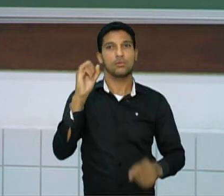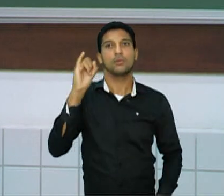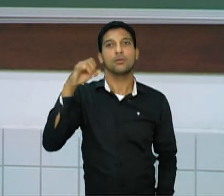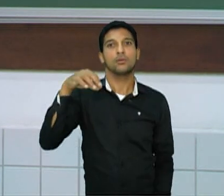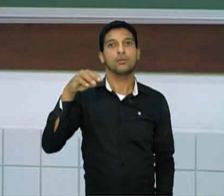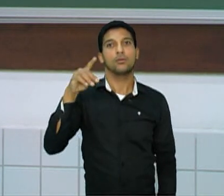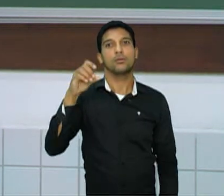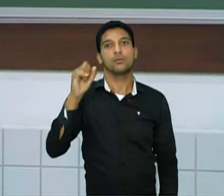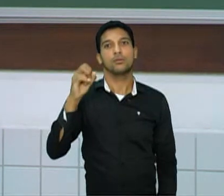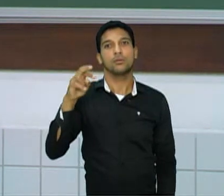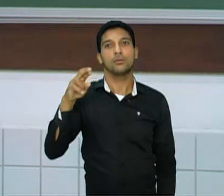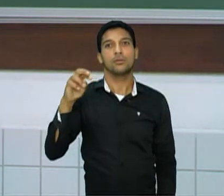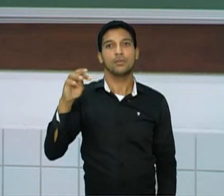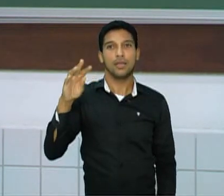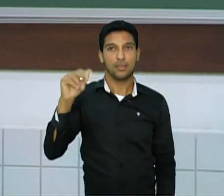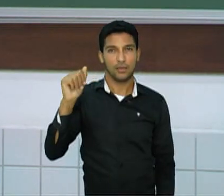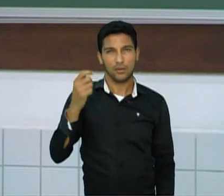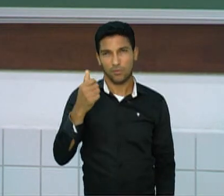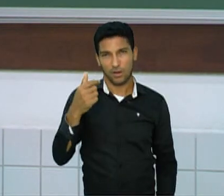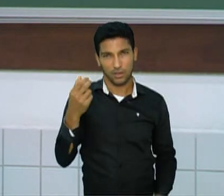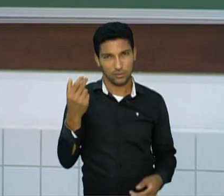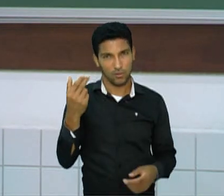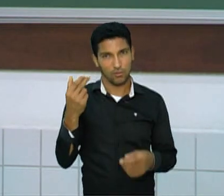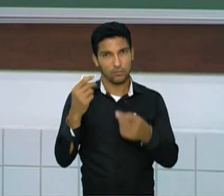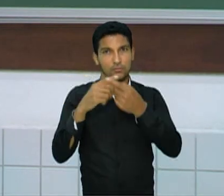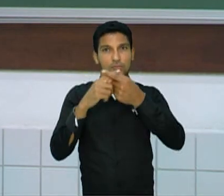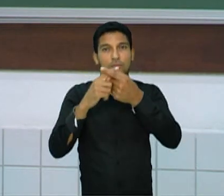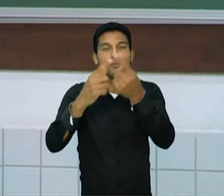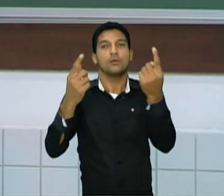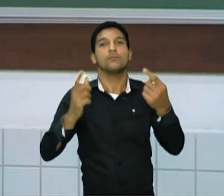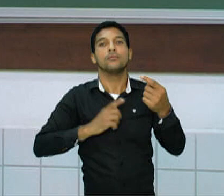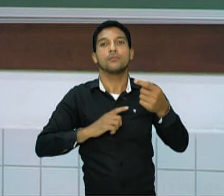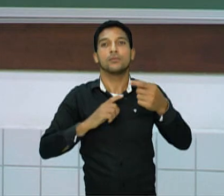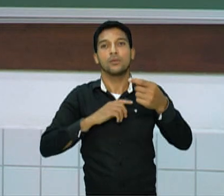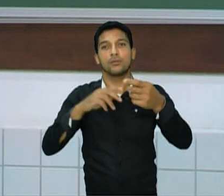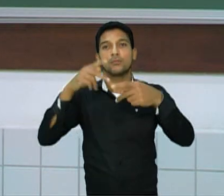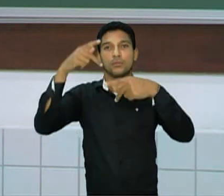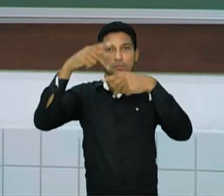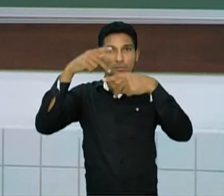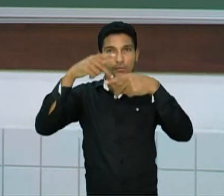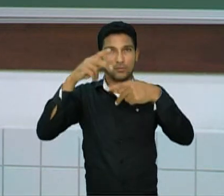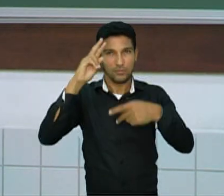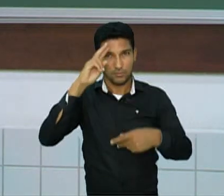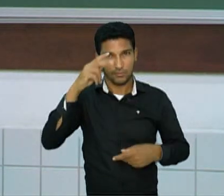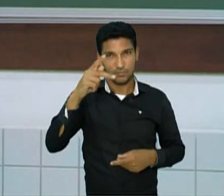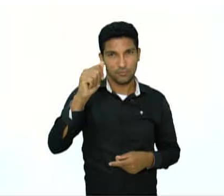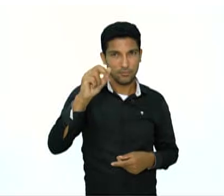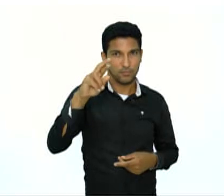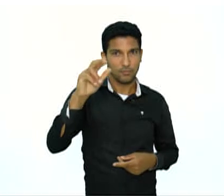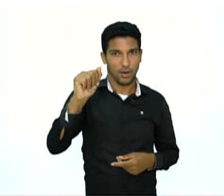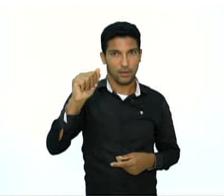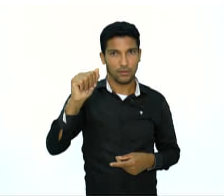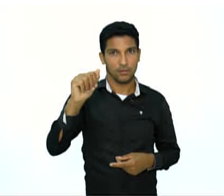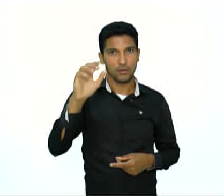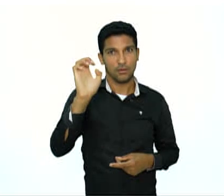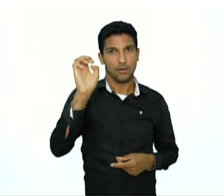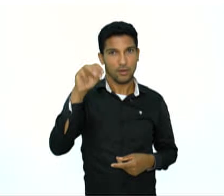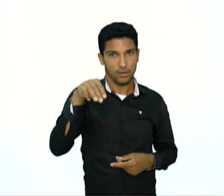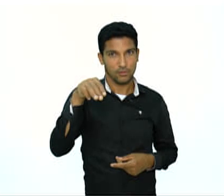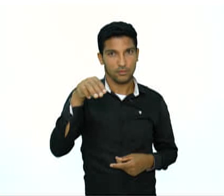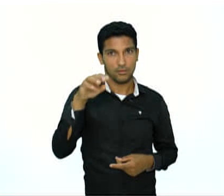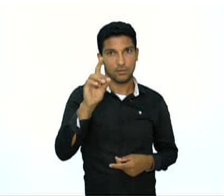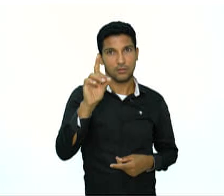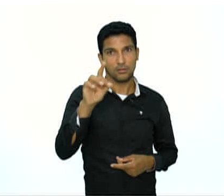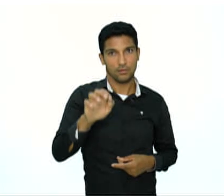no meio uma preposição. Para, em, de. Ela pede